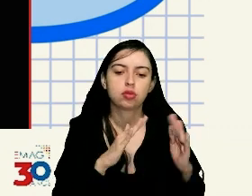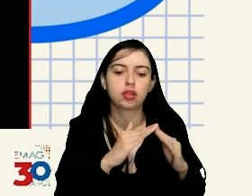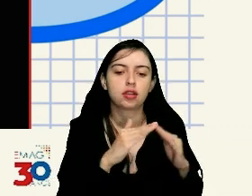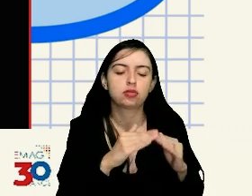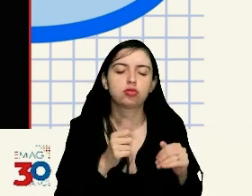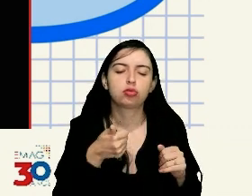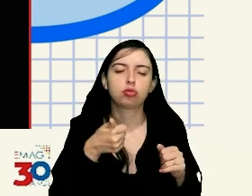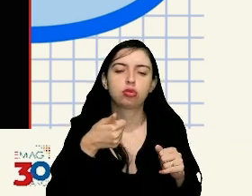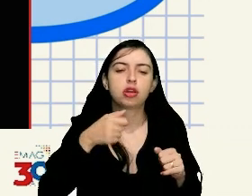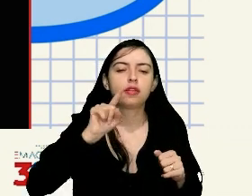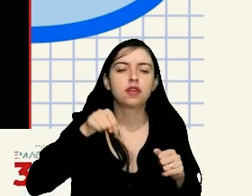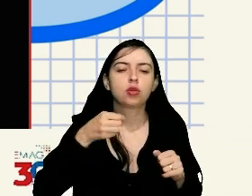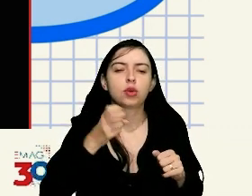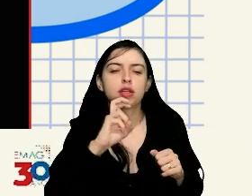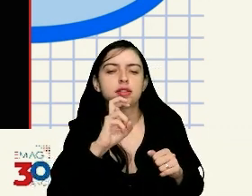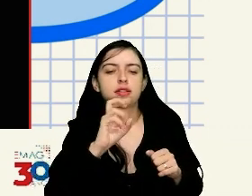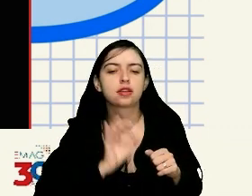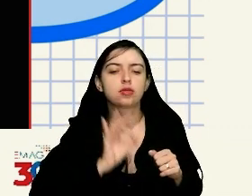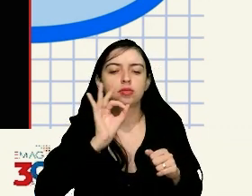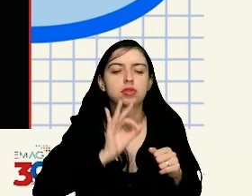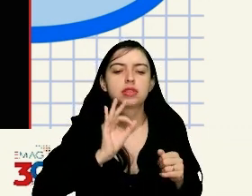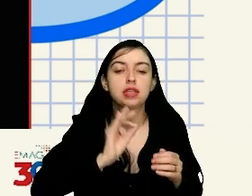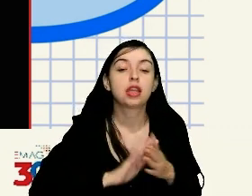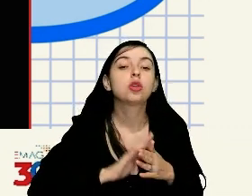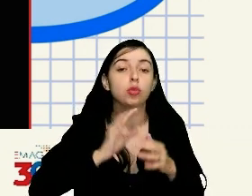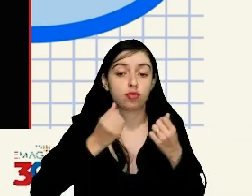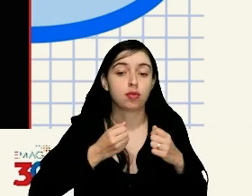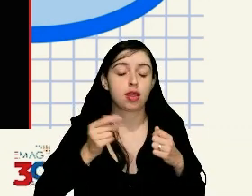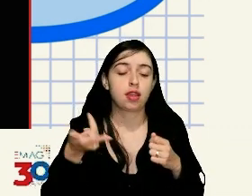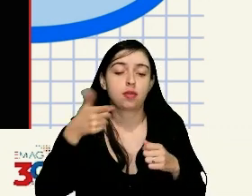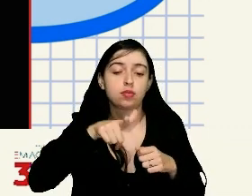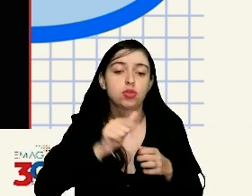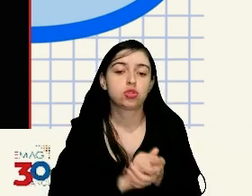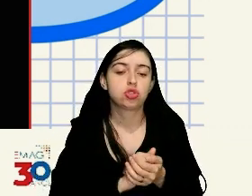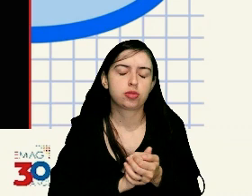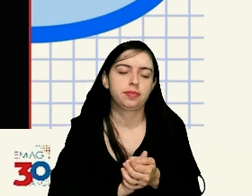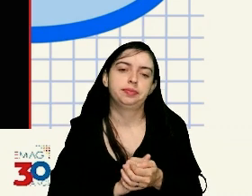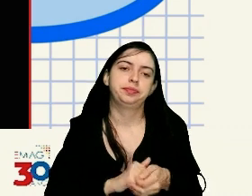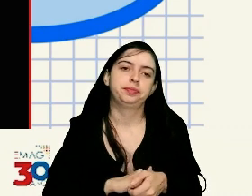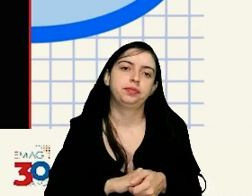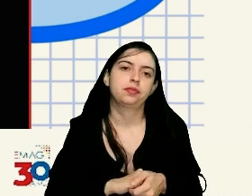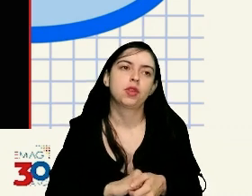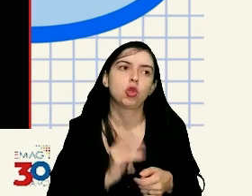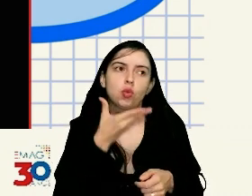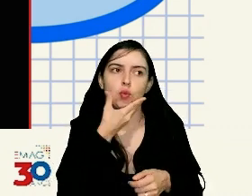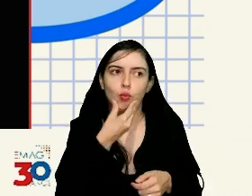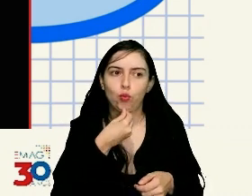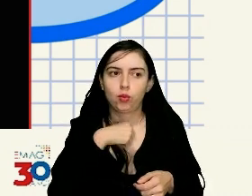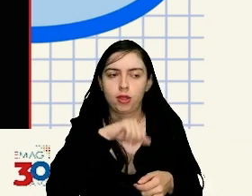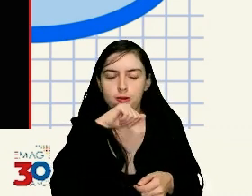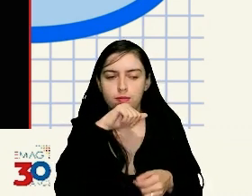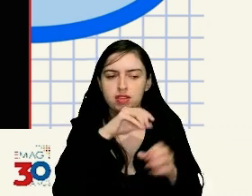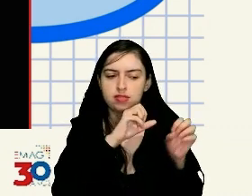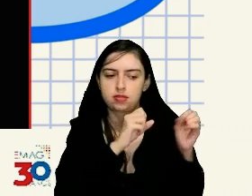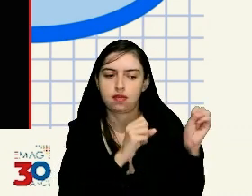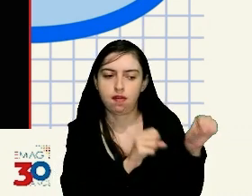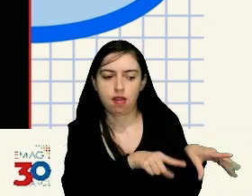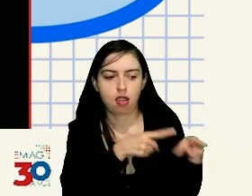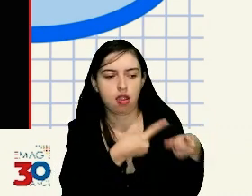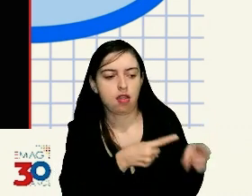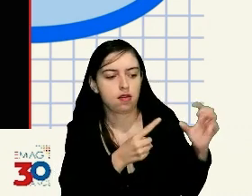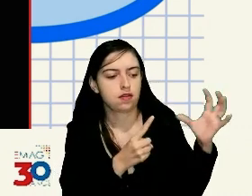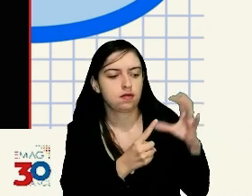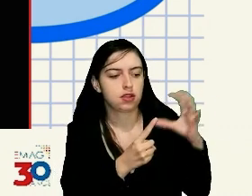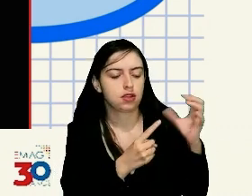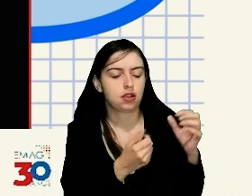mesmo. Então, olha como nós, homens, pais, temos extremamente importância para influenciar positivamente nossos filhos e nossas filhas